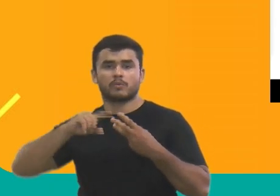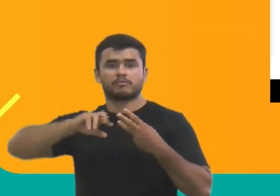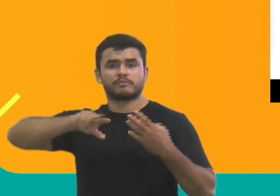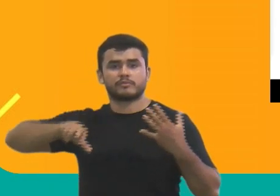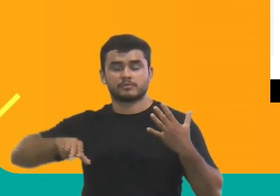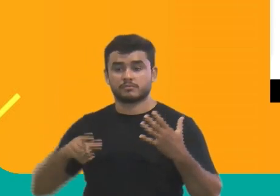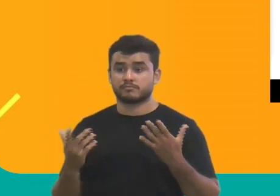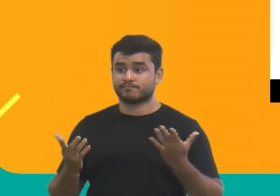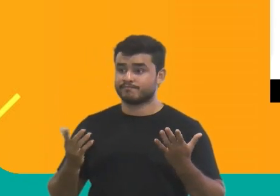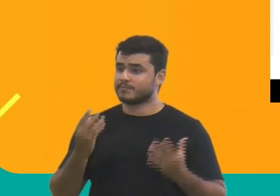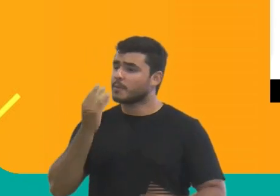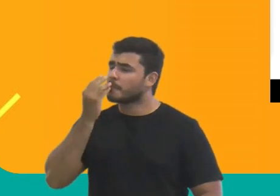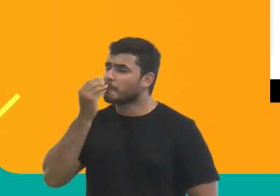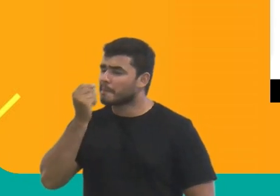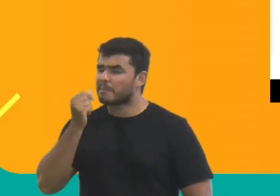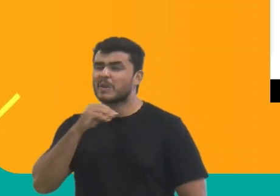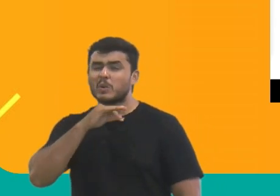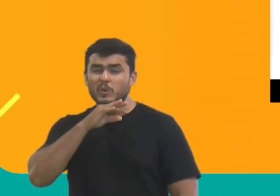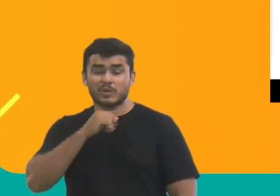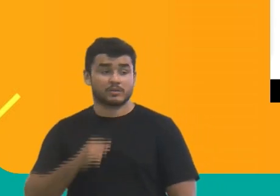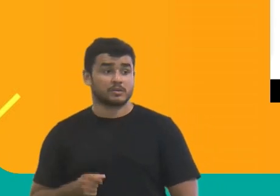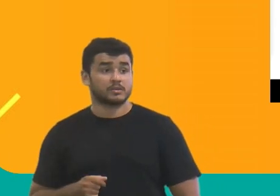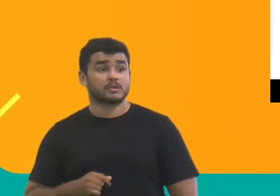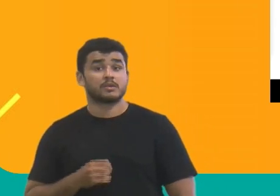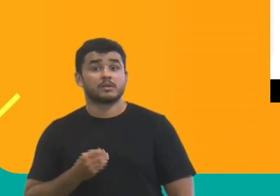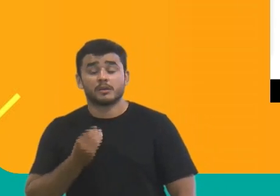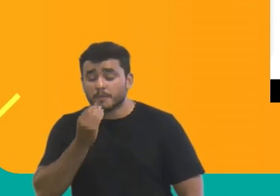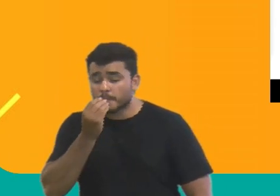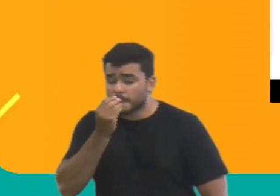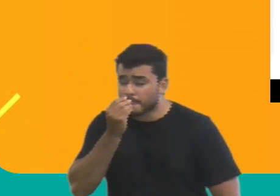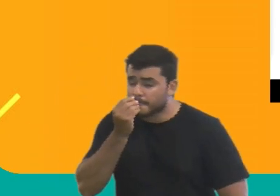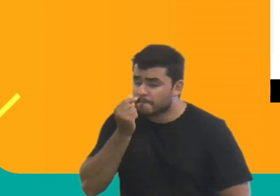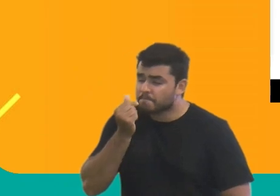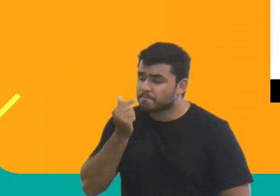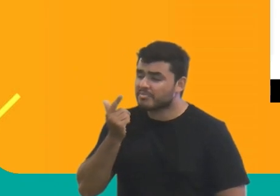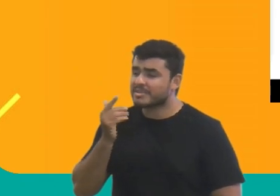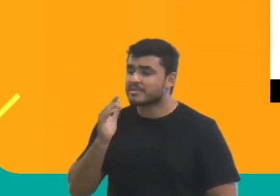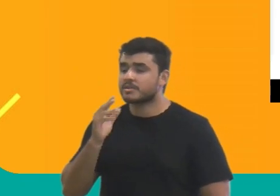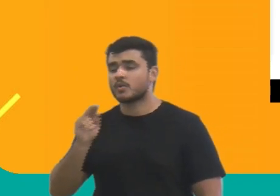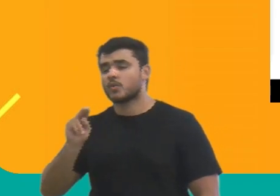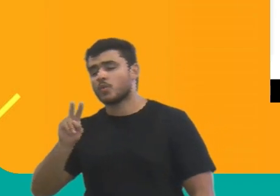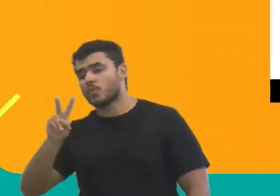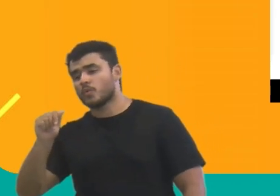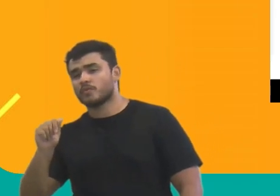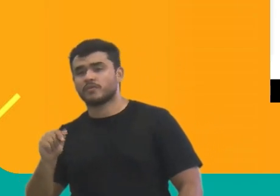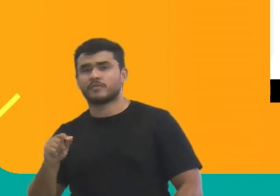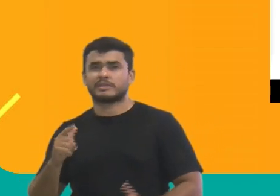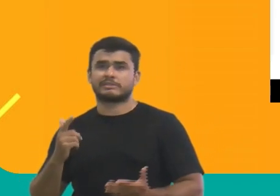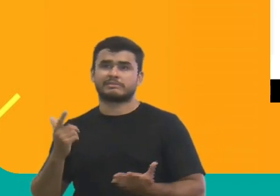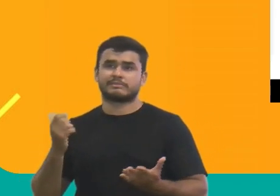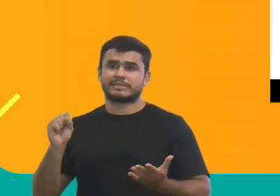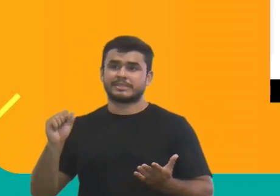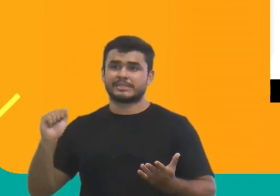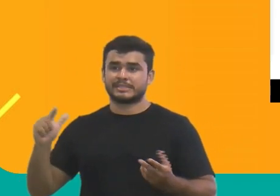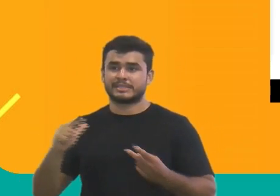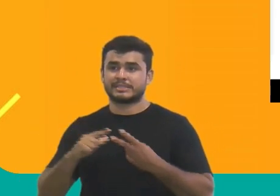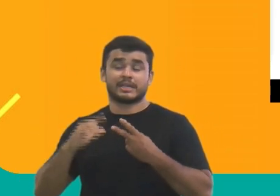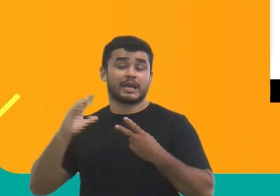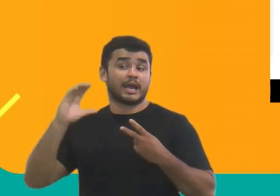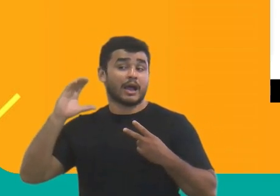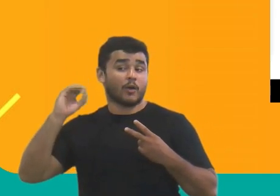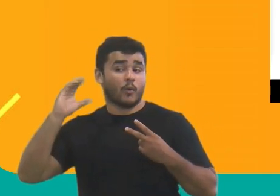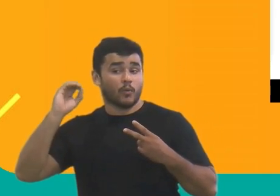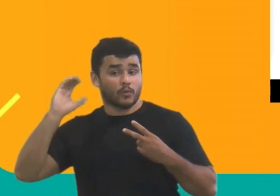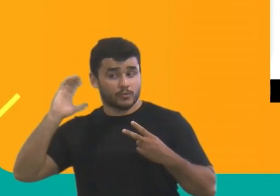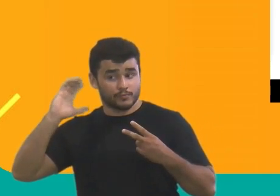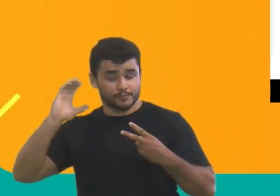É ruim. Mas pelo menos tem gosto. É sabor uva salgada, água de coco com